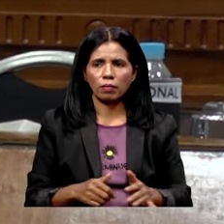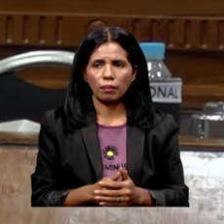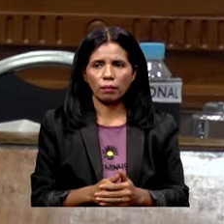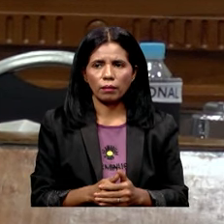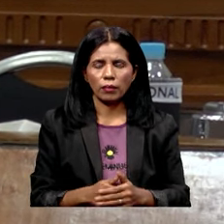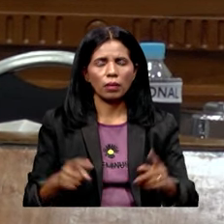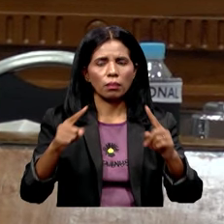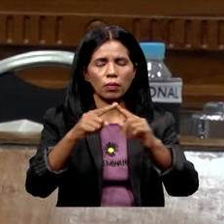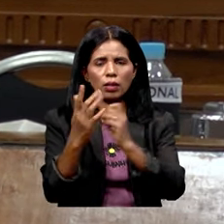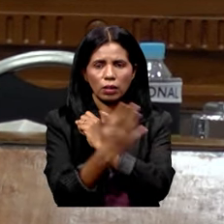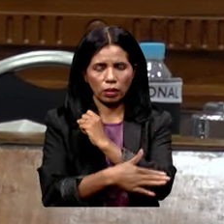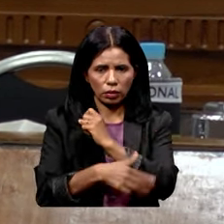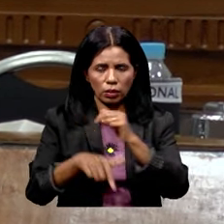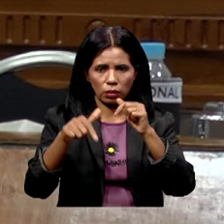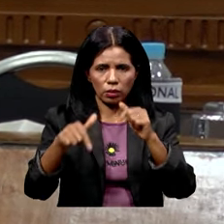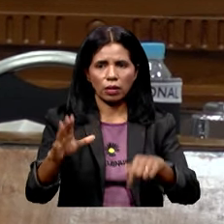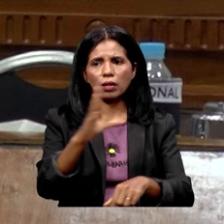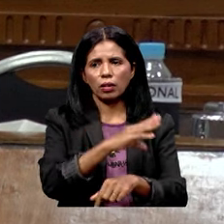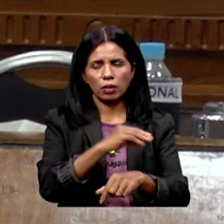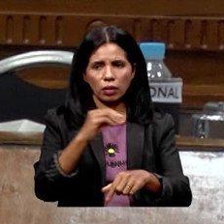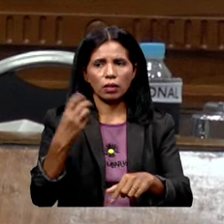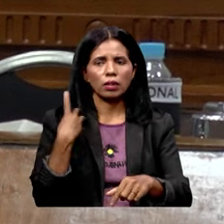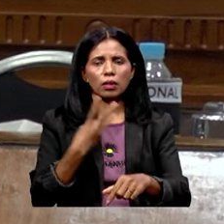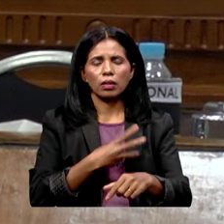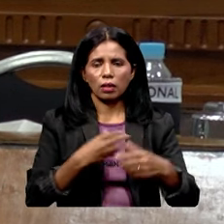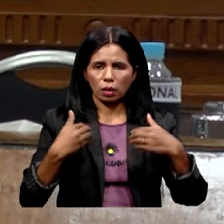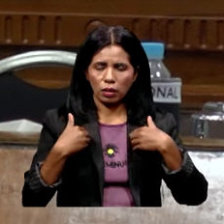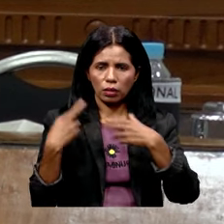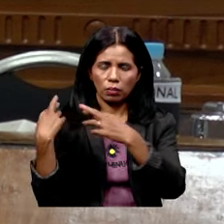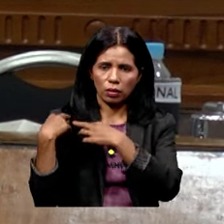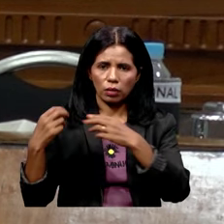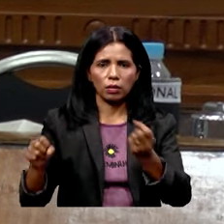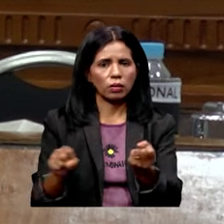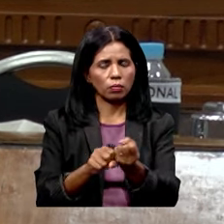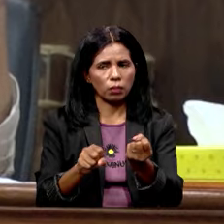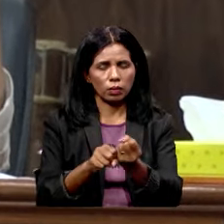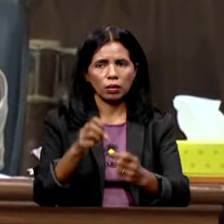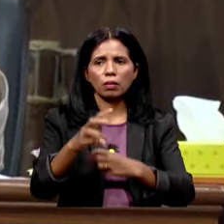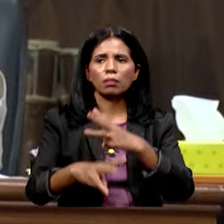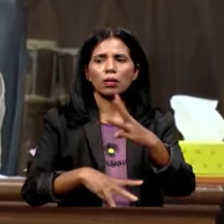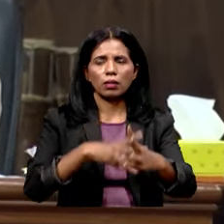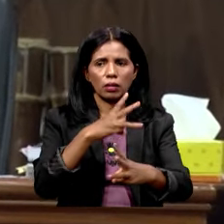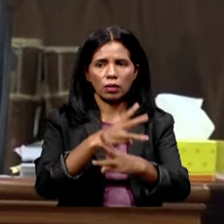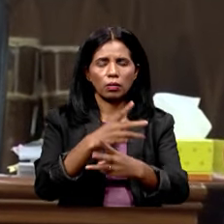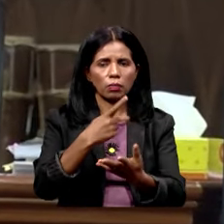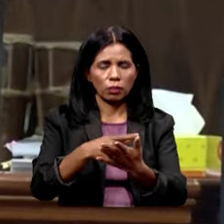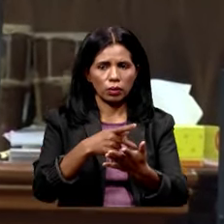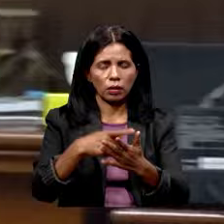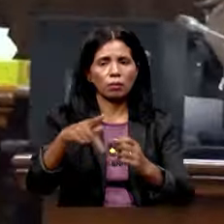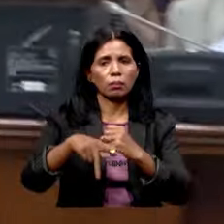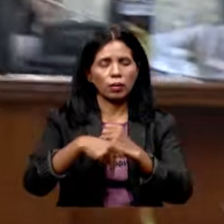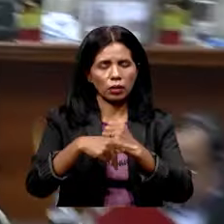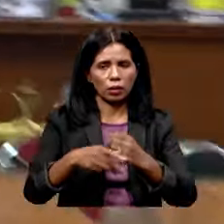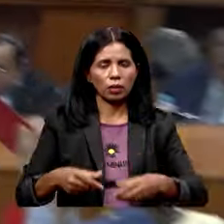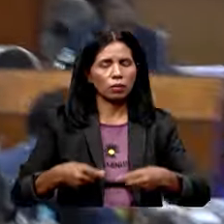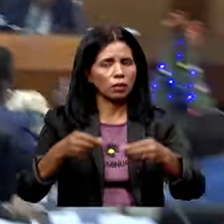ba país laran nomos e ter dever a tu contribuir para o mundo. Proposta sira de bem bancada Fretlin submete